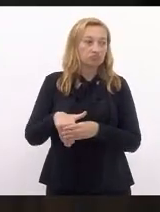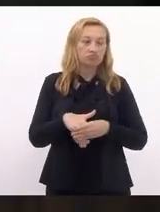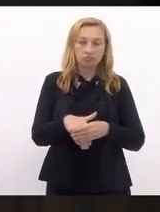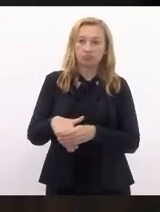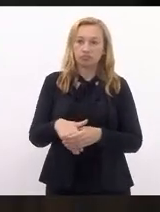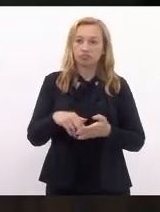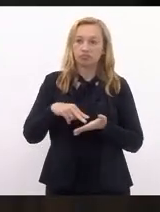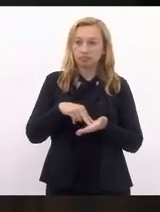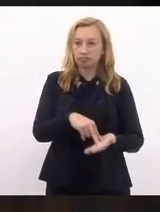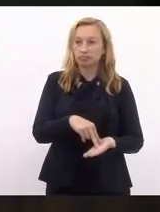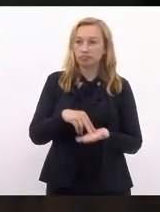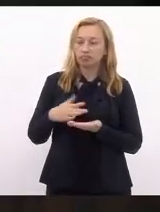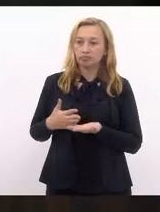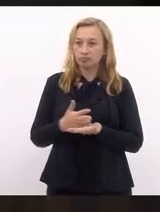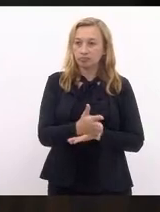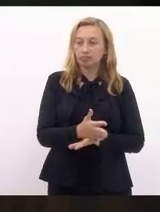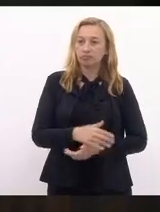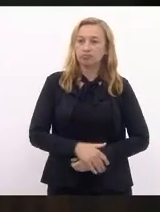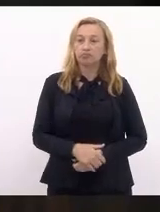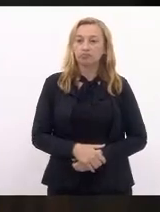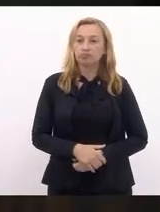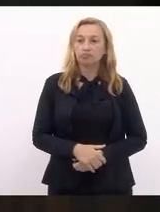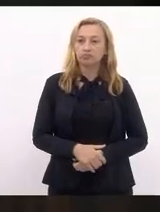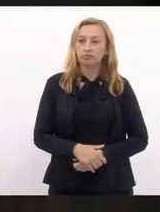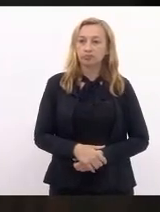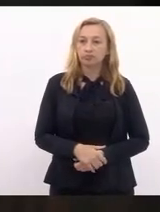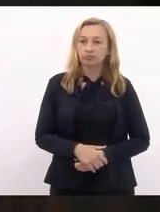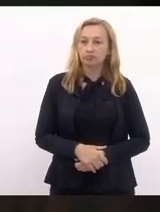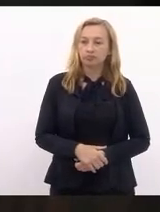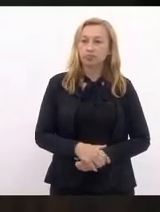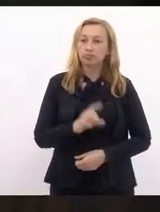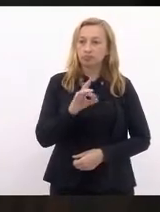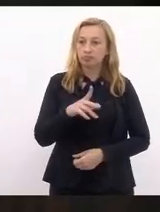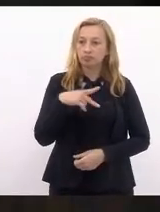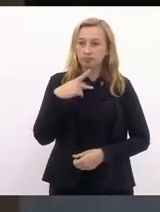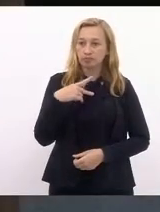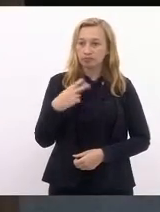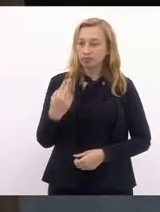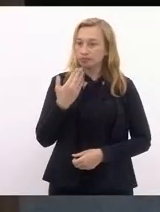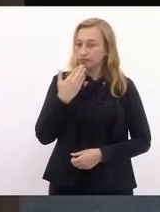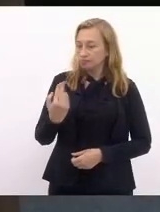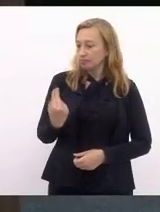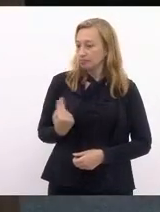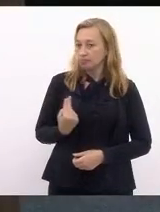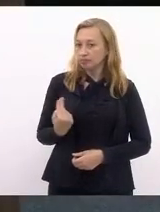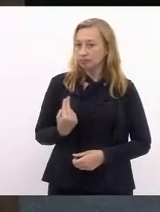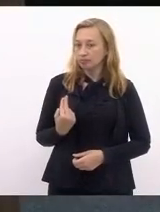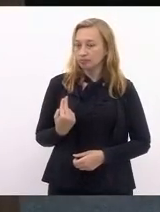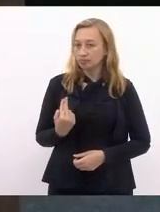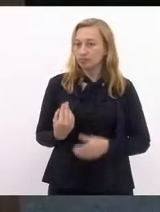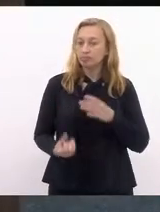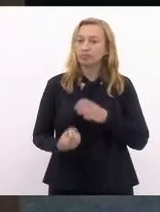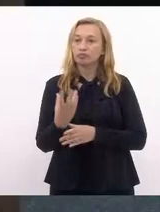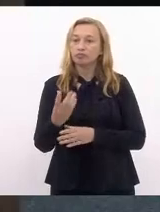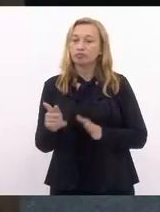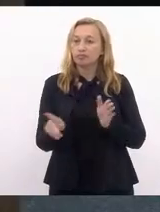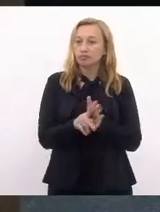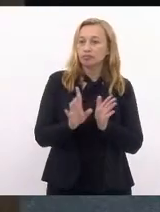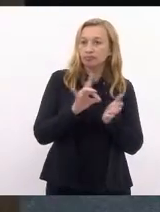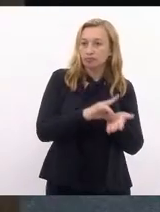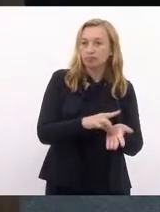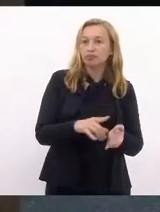discussão e votação senhores que aprovam tema descrição aprovado vai autógrafo só para conceder coautoria vossa excelência que saiu todo o projeto original